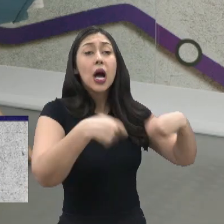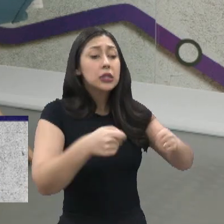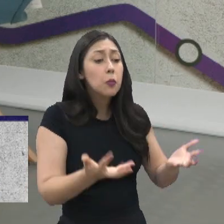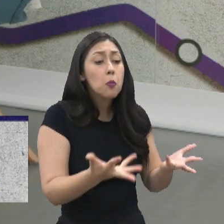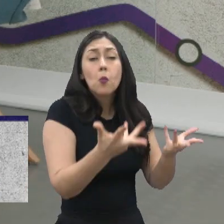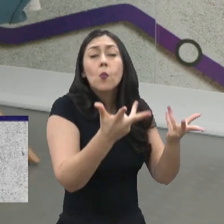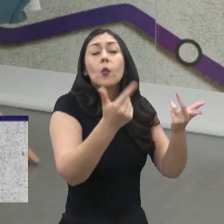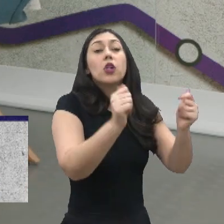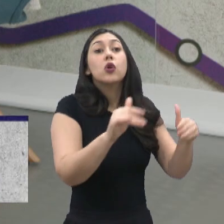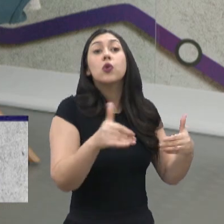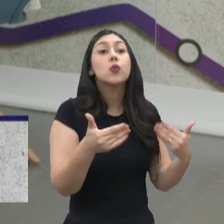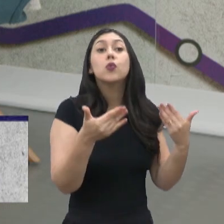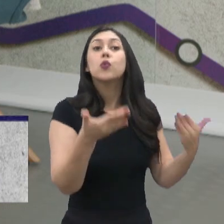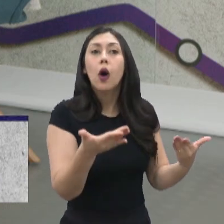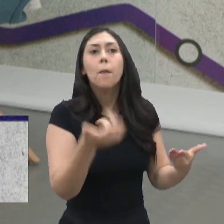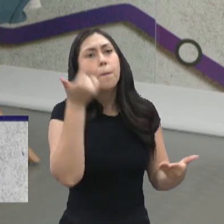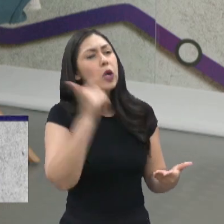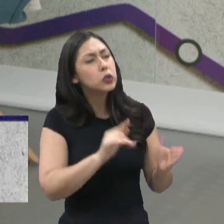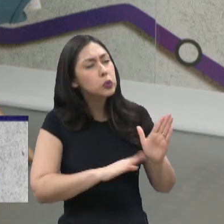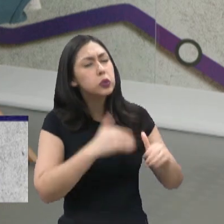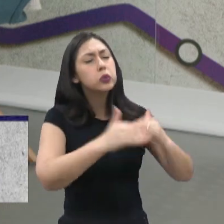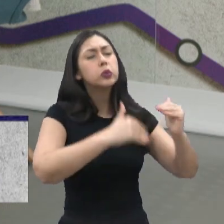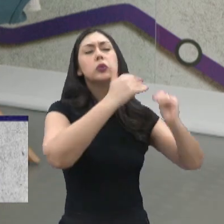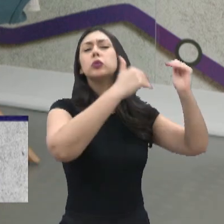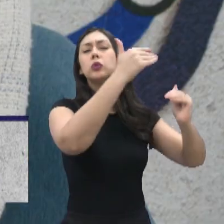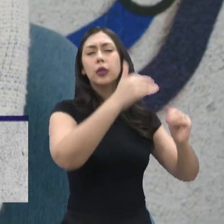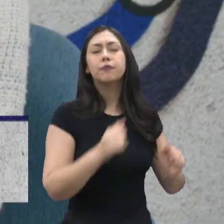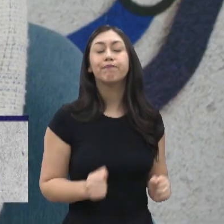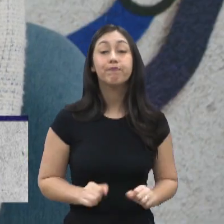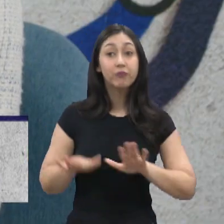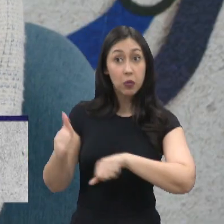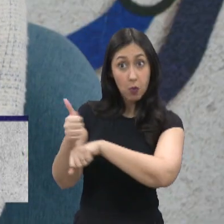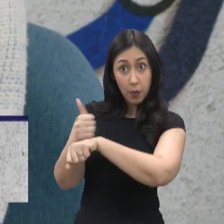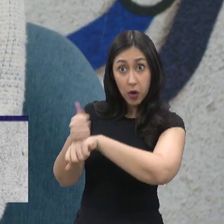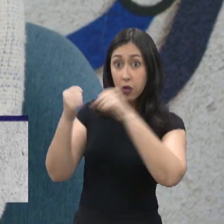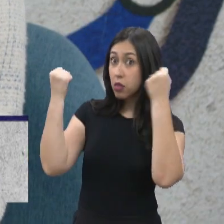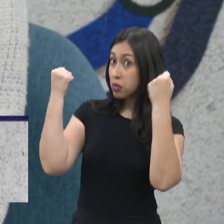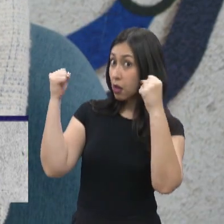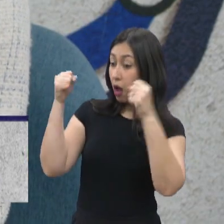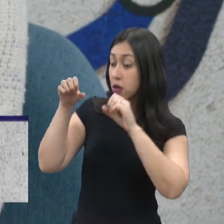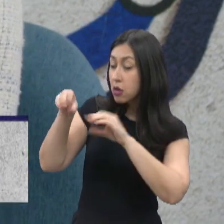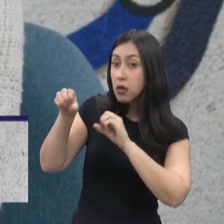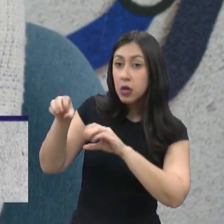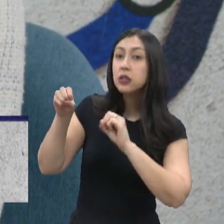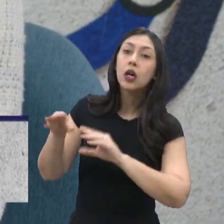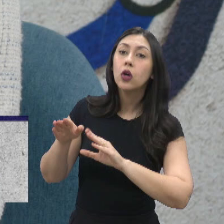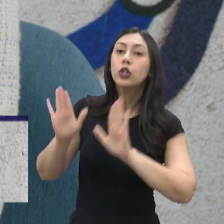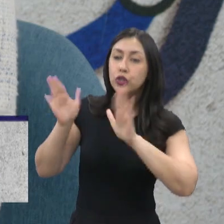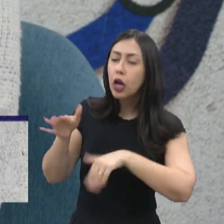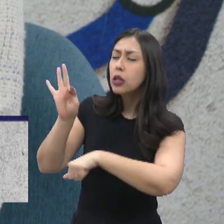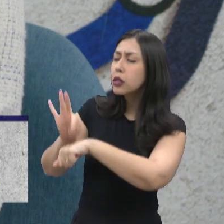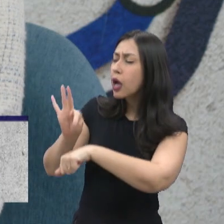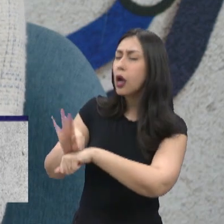formação, que são essenciais para essa pessoa seguir nesse mercado, por exemplo? Legal. Para o profissional de educação física que sai aí com uma bagagem técnica muito